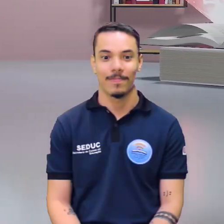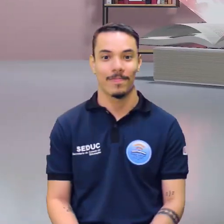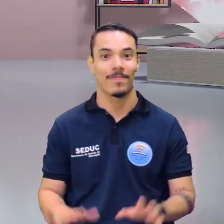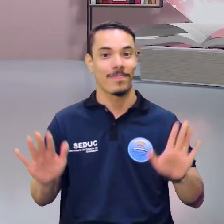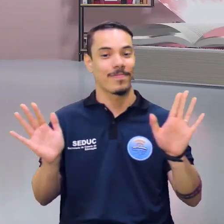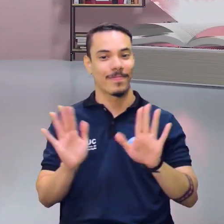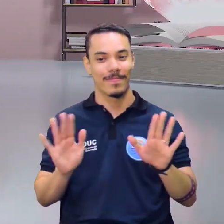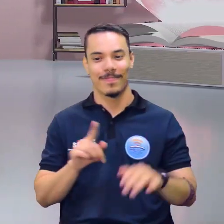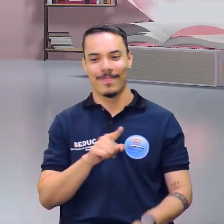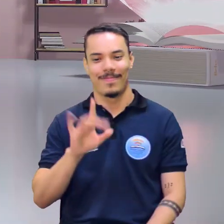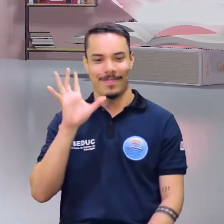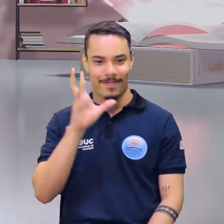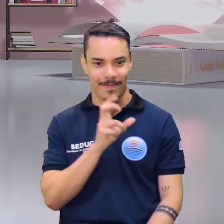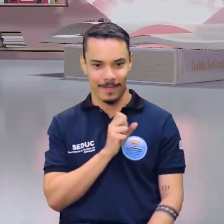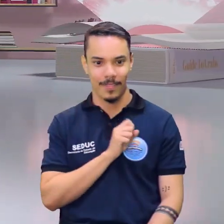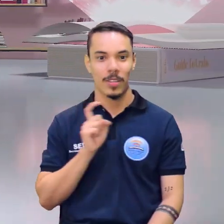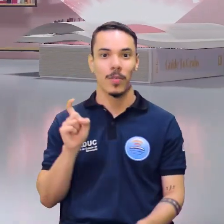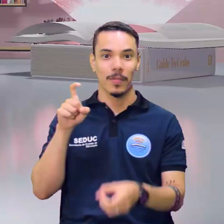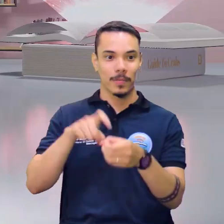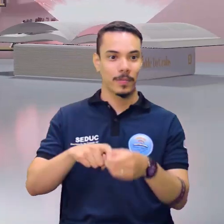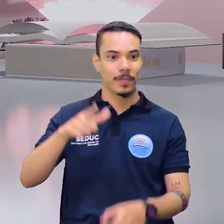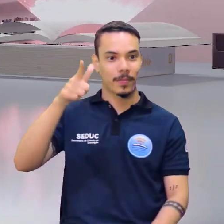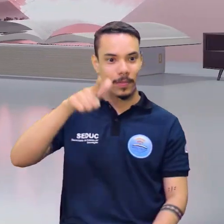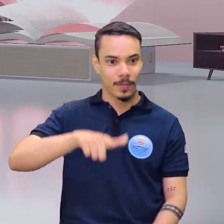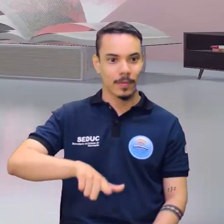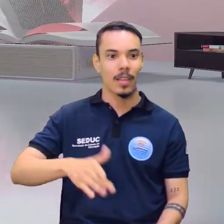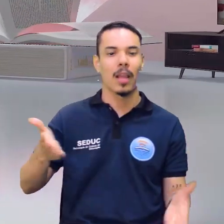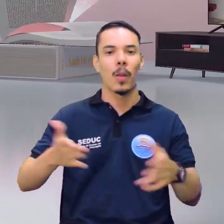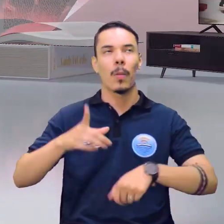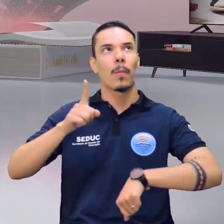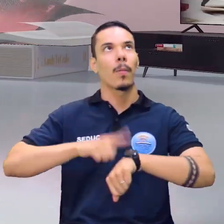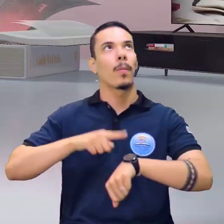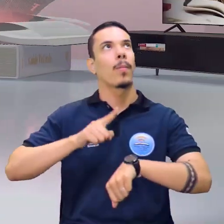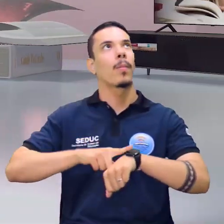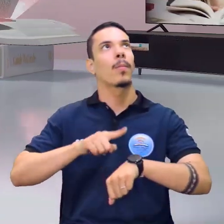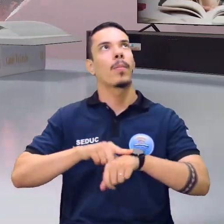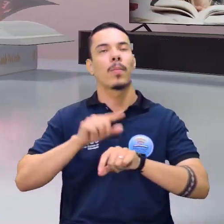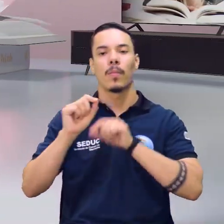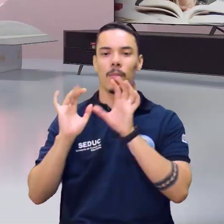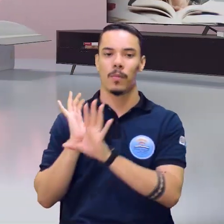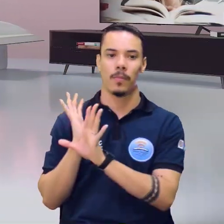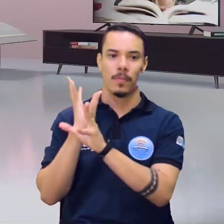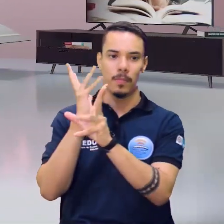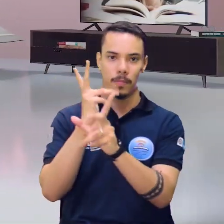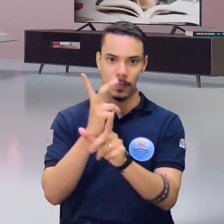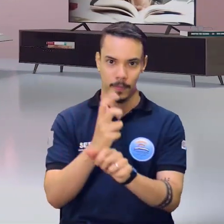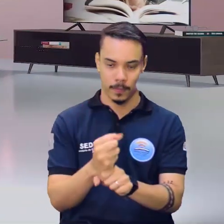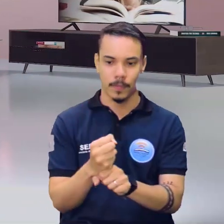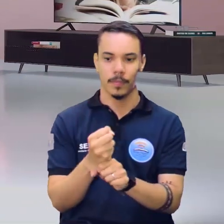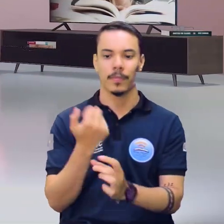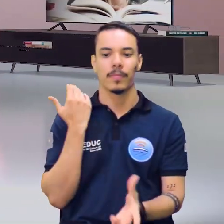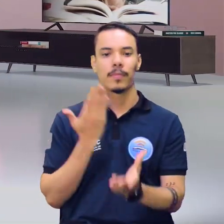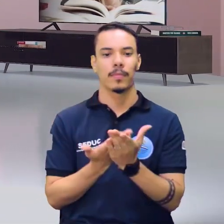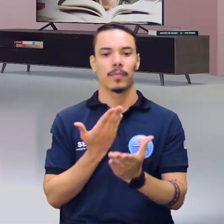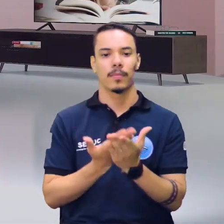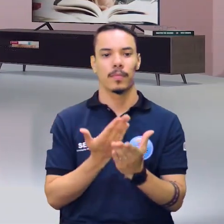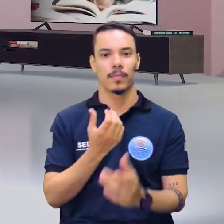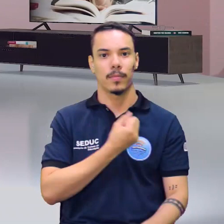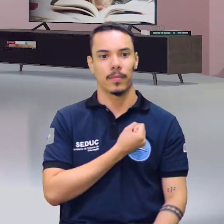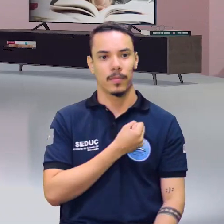Olá mazinhos estamos de volta para o nosso momento de revisão aula